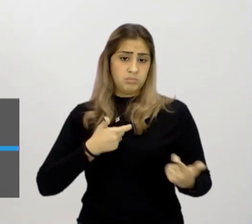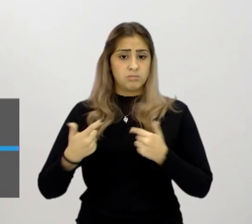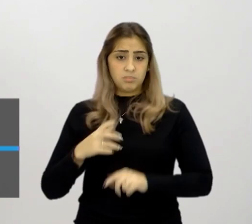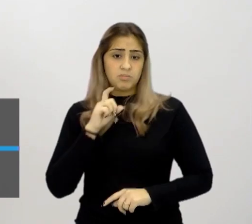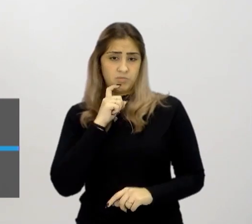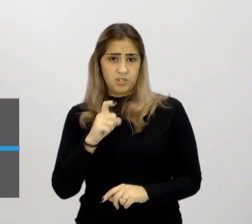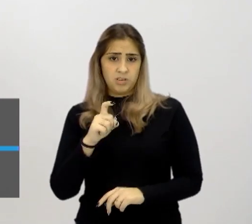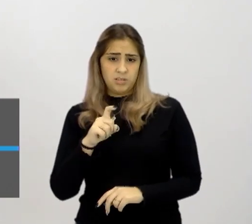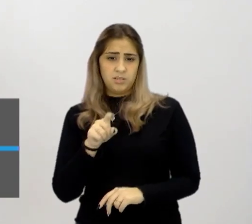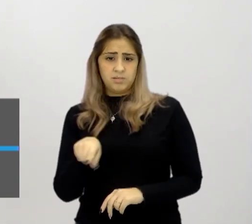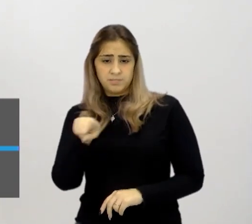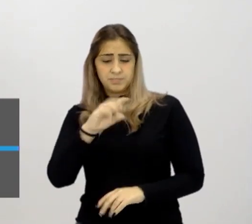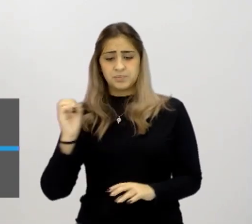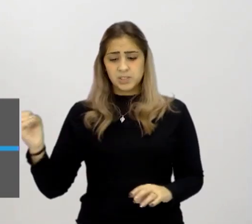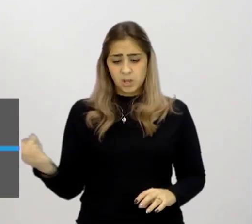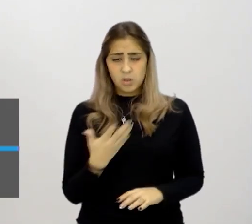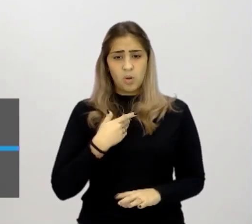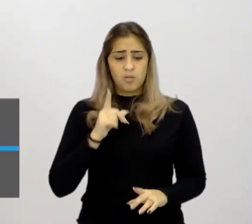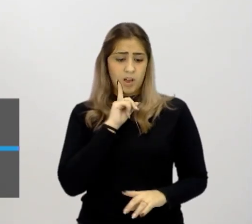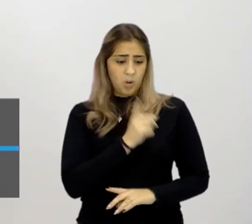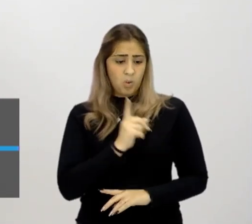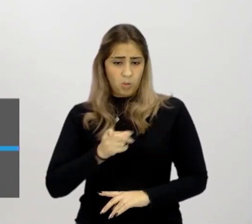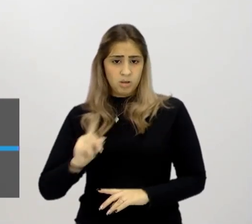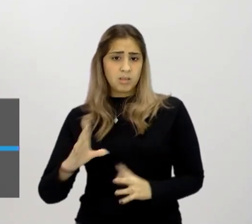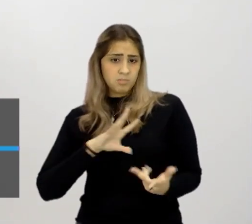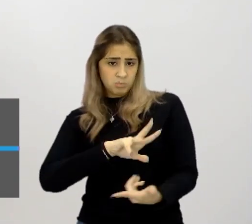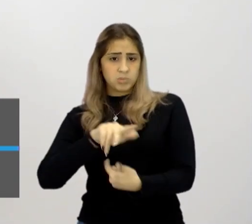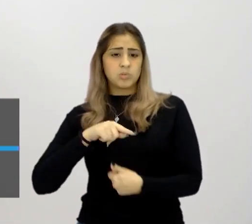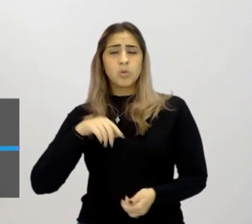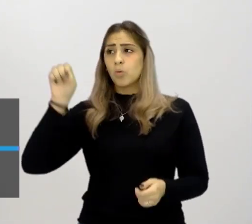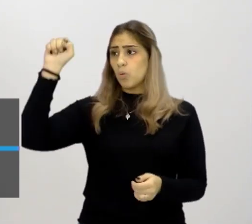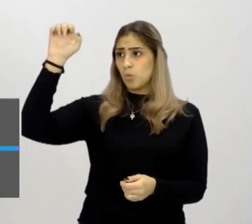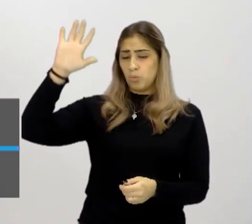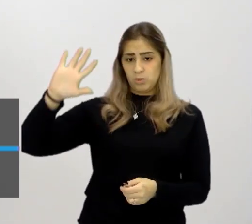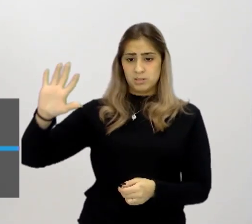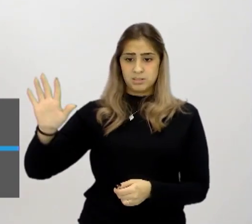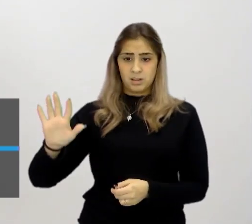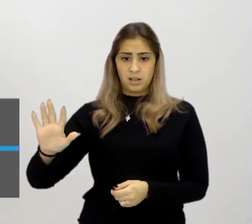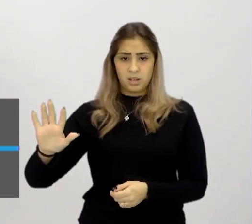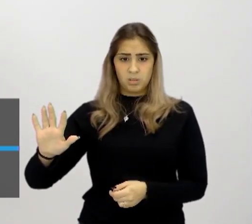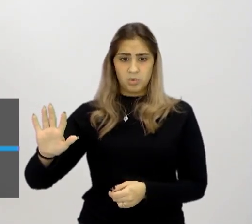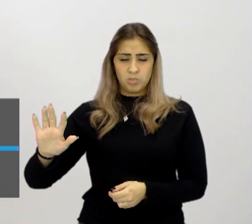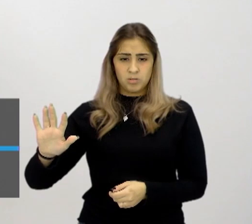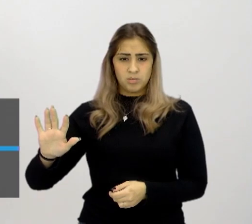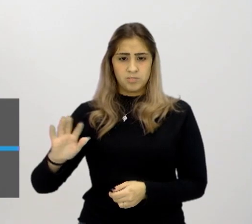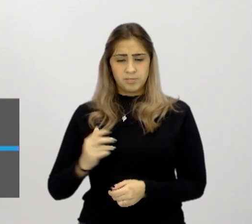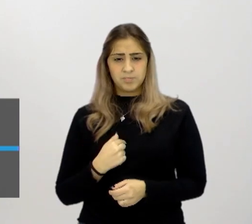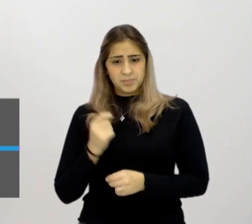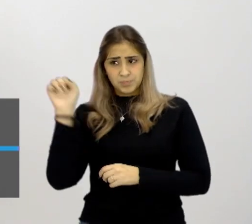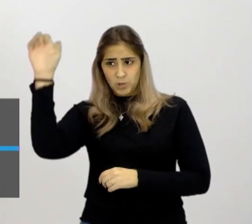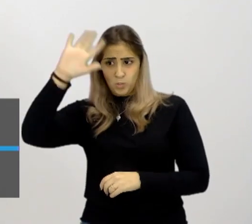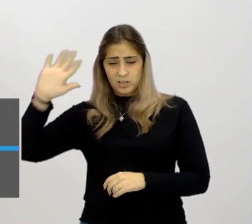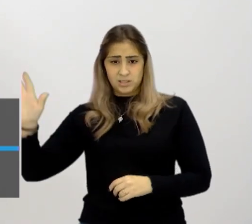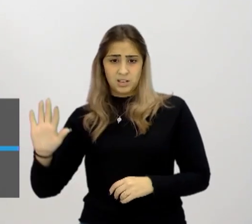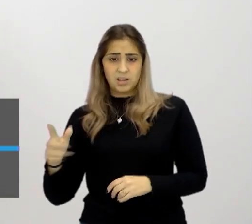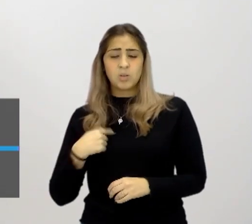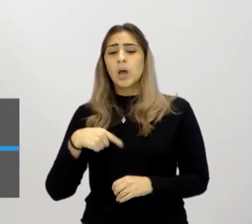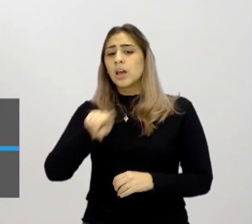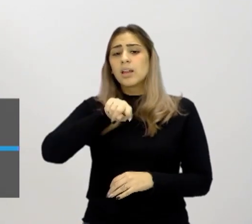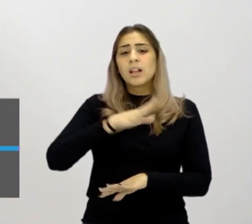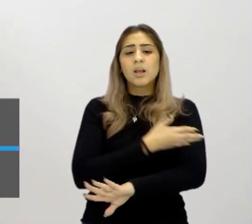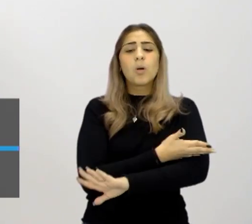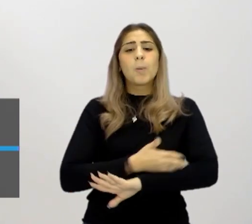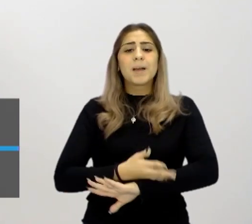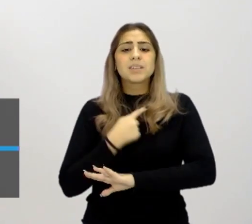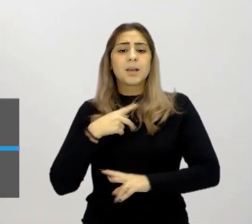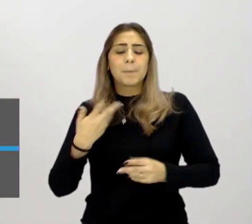né, essa nova ordem mundial, o Estado, né, o aparelho do Estado, ele começa